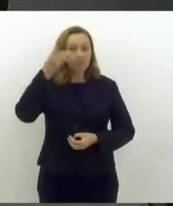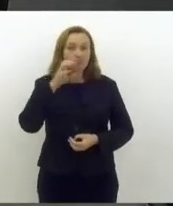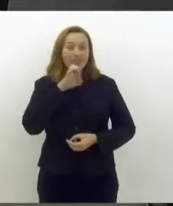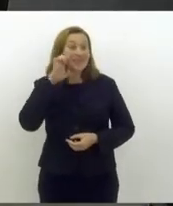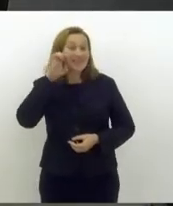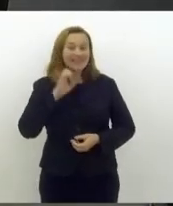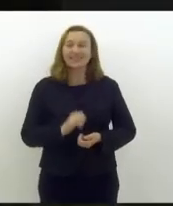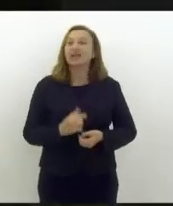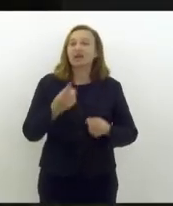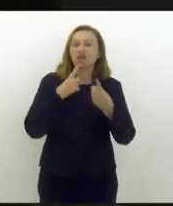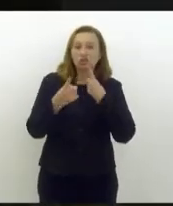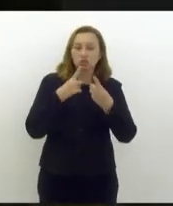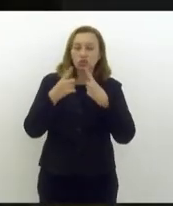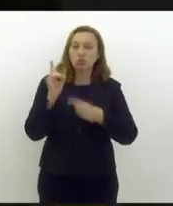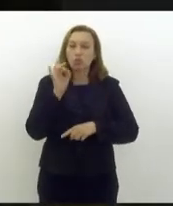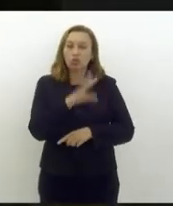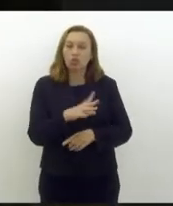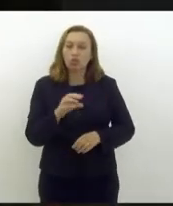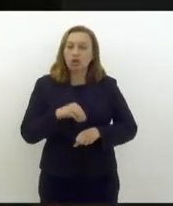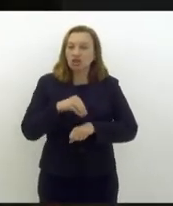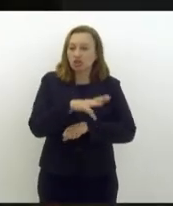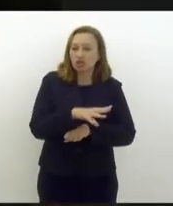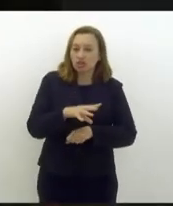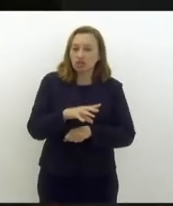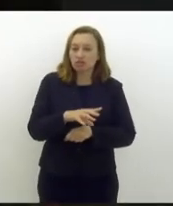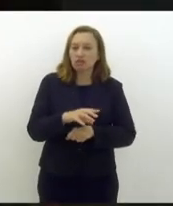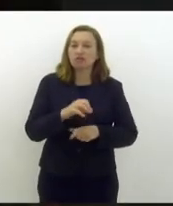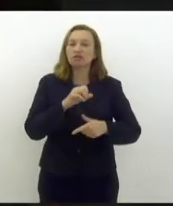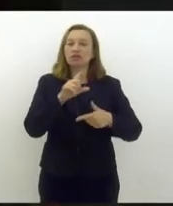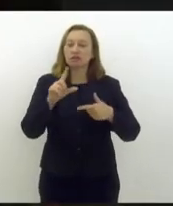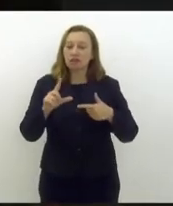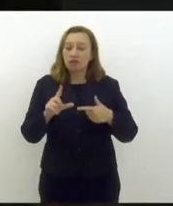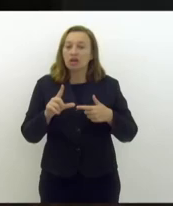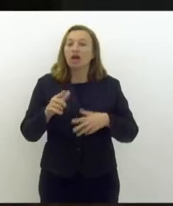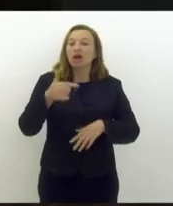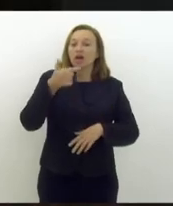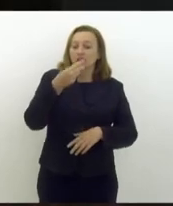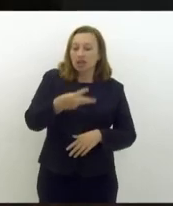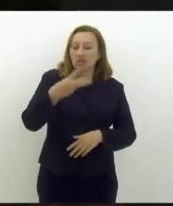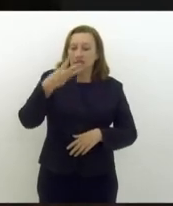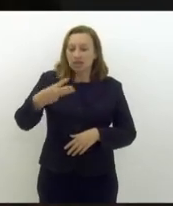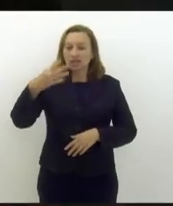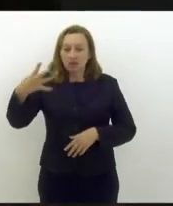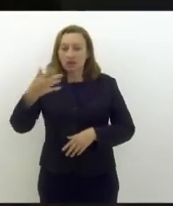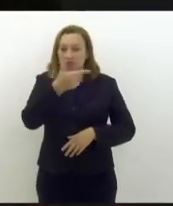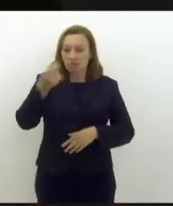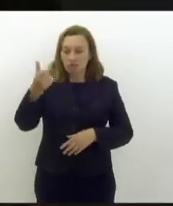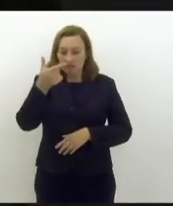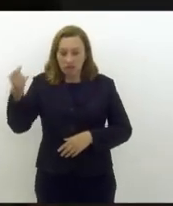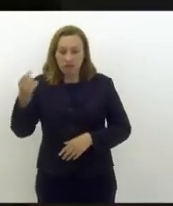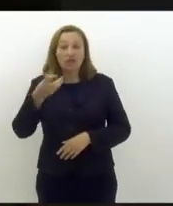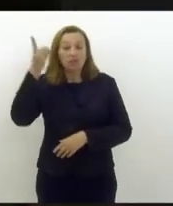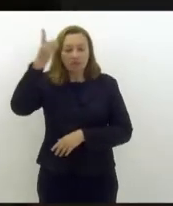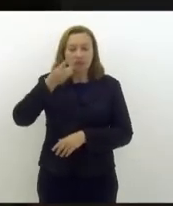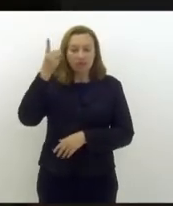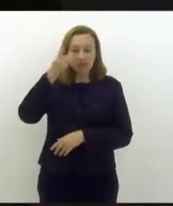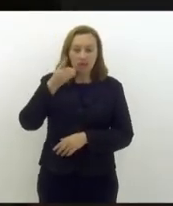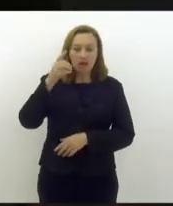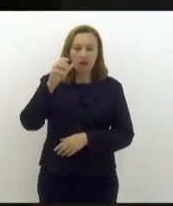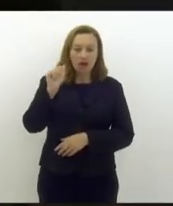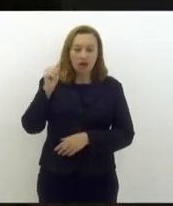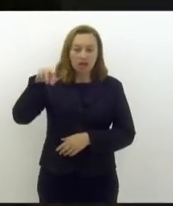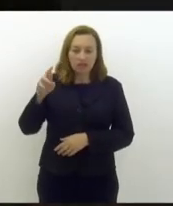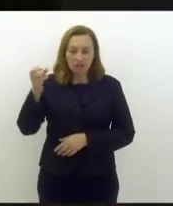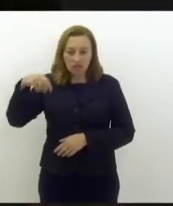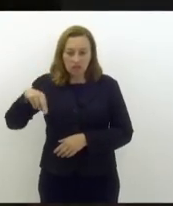Érica em discussão única indicação Legislativa número 334 2020 de autoria do deputado Anderson